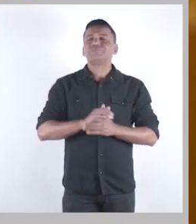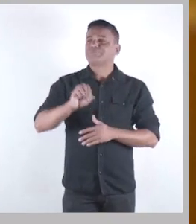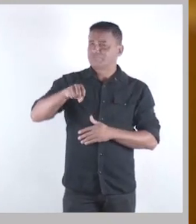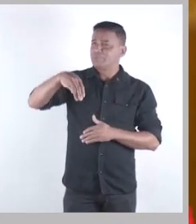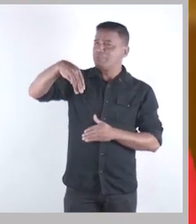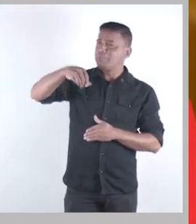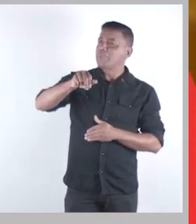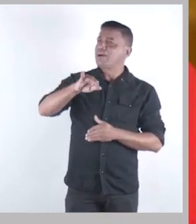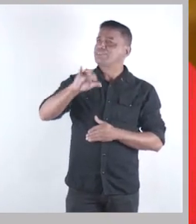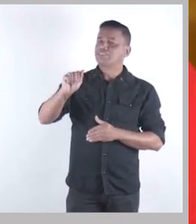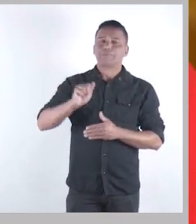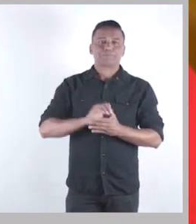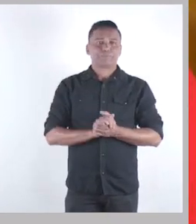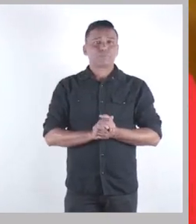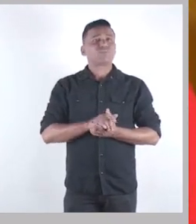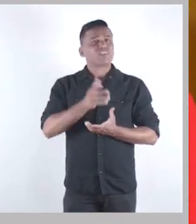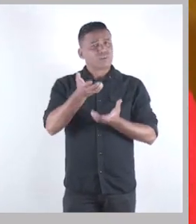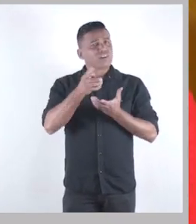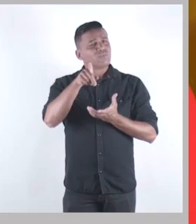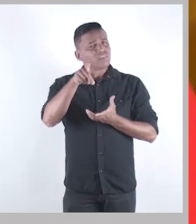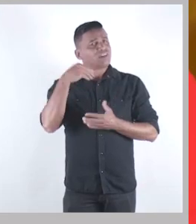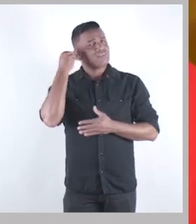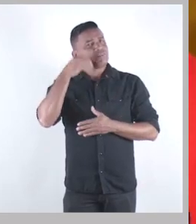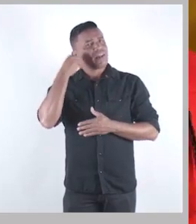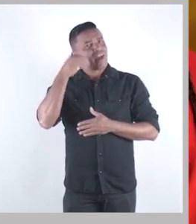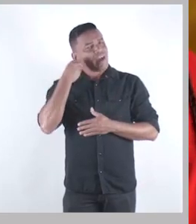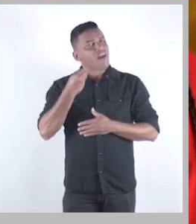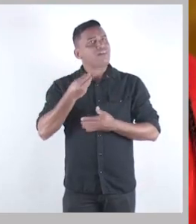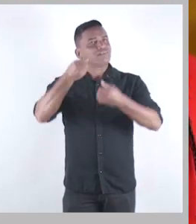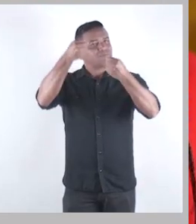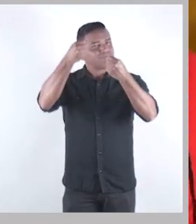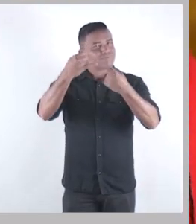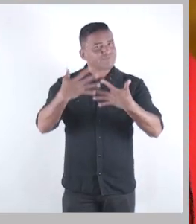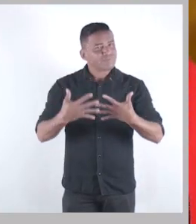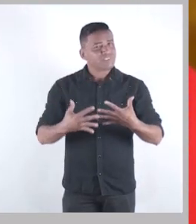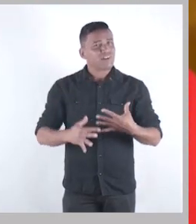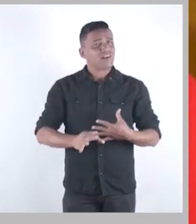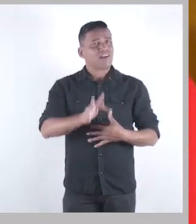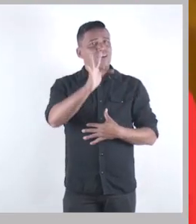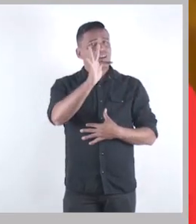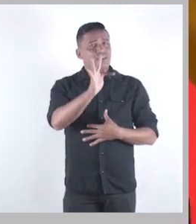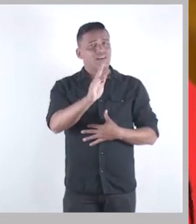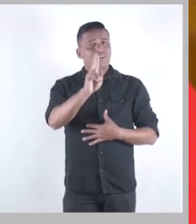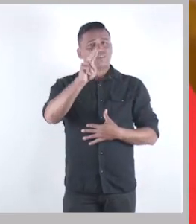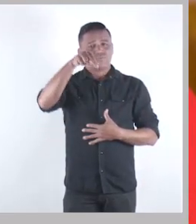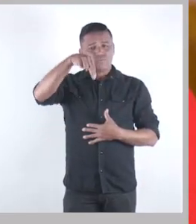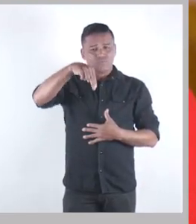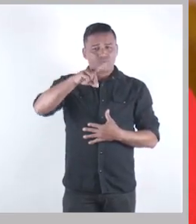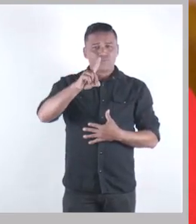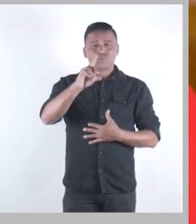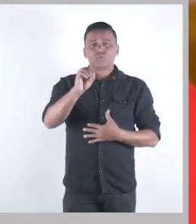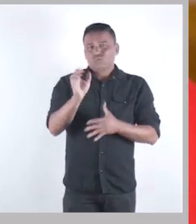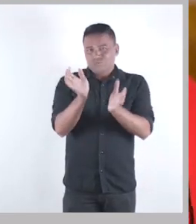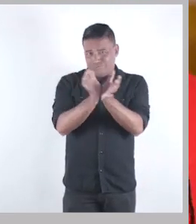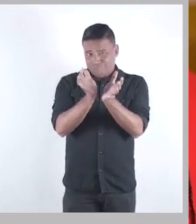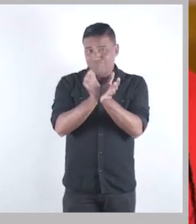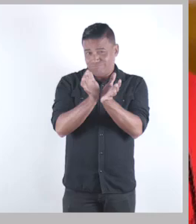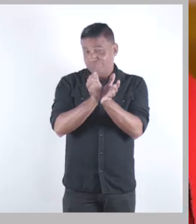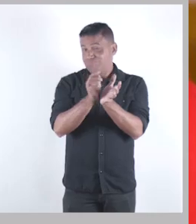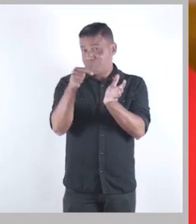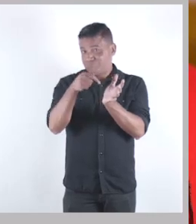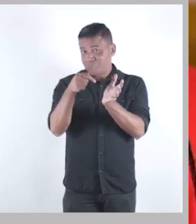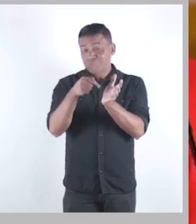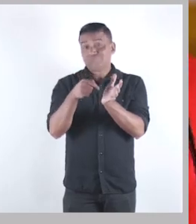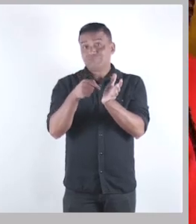Que eu queria que o senhor falasse dessa experiência à frente, né, do fundo, que eu acho que é importante, e, inclusive, tem muito a ver